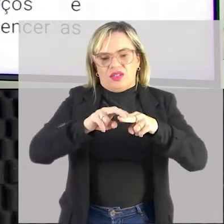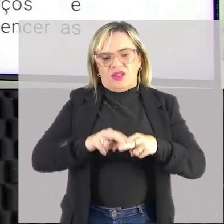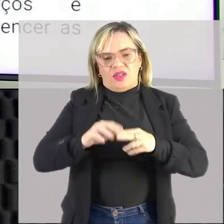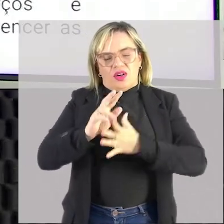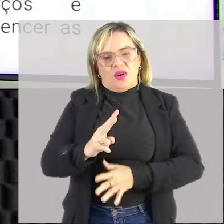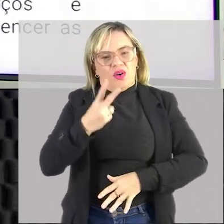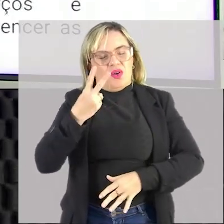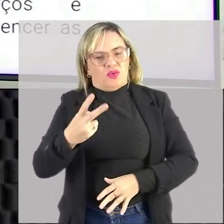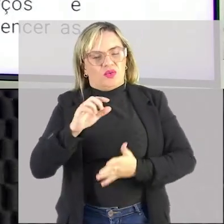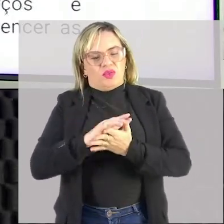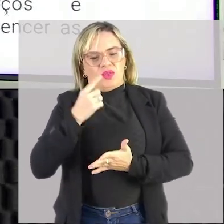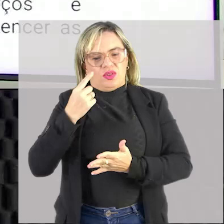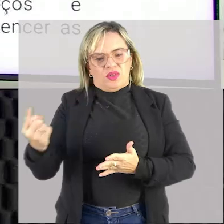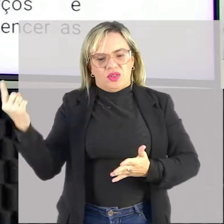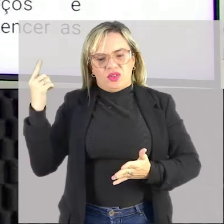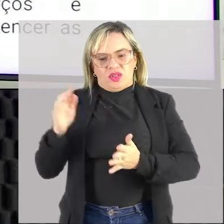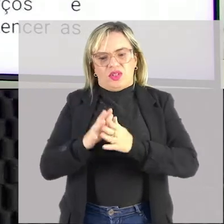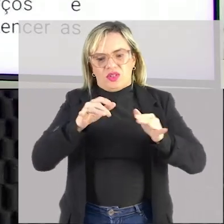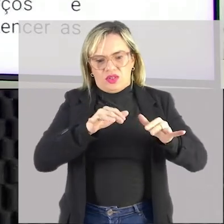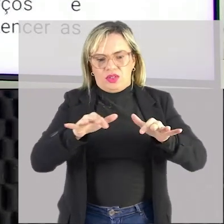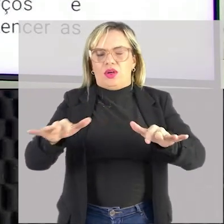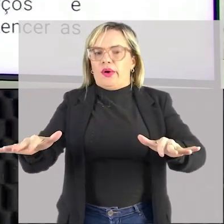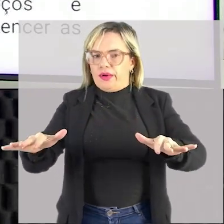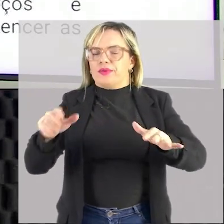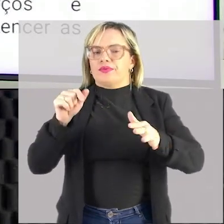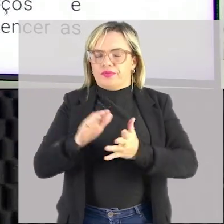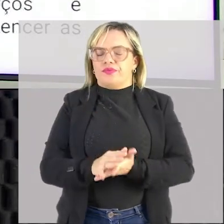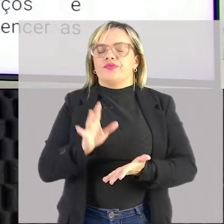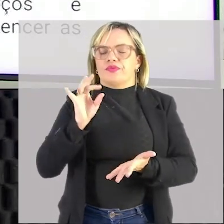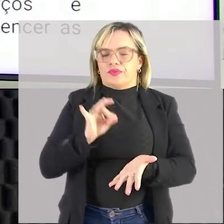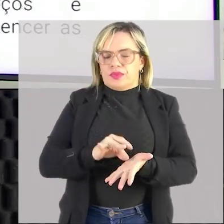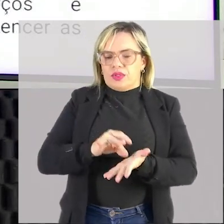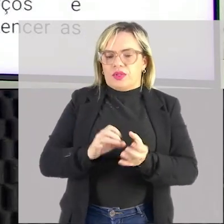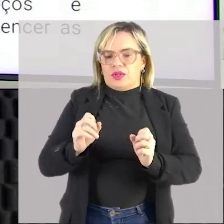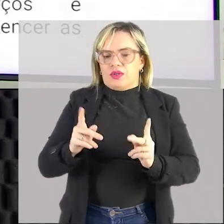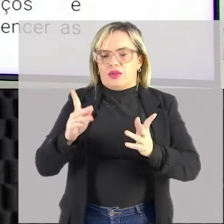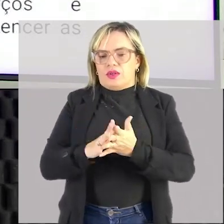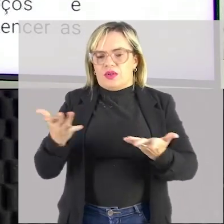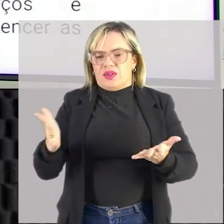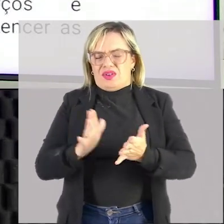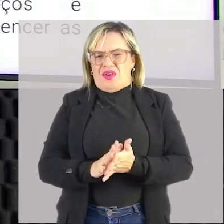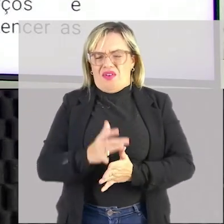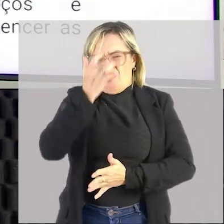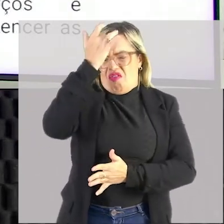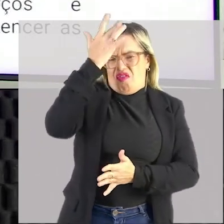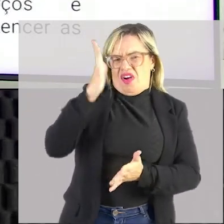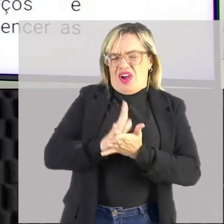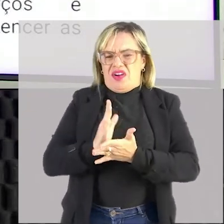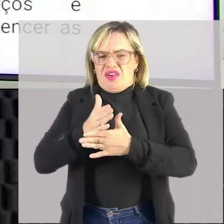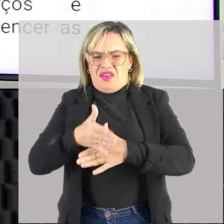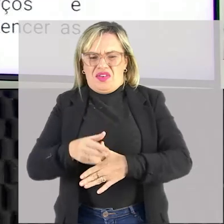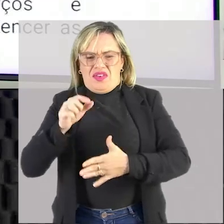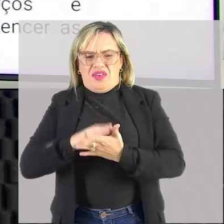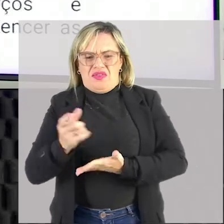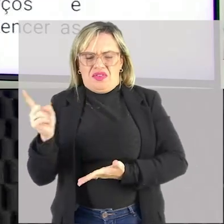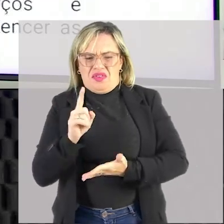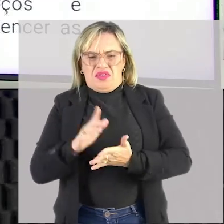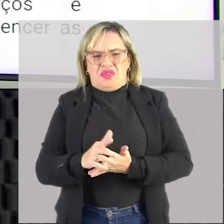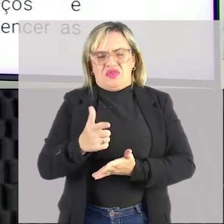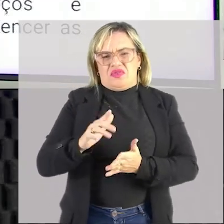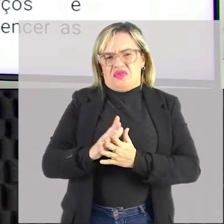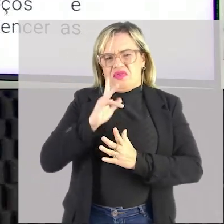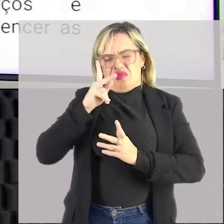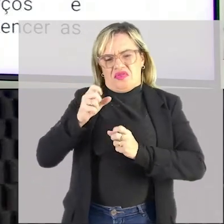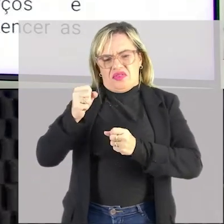aqui, ele trata que, ele fala que é extenso, beleza, até essa parte está ok. Mas ele diz que era de fácil acesso, que não exigiu grandes esforços,